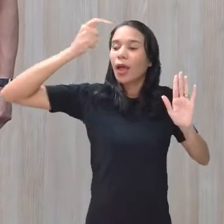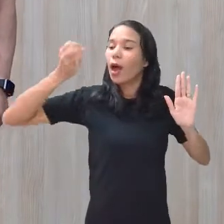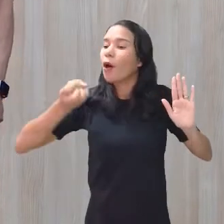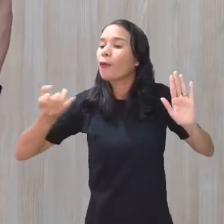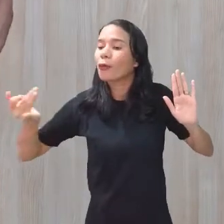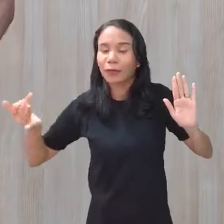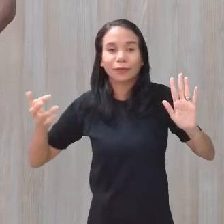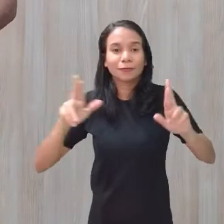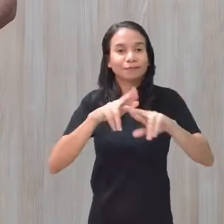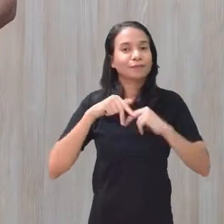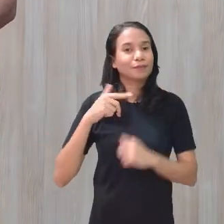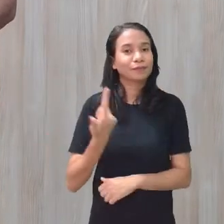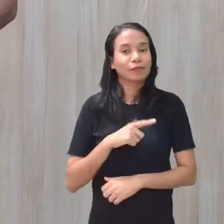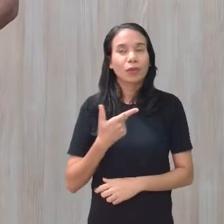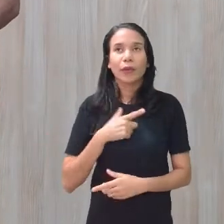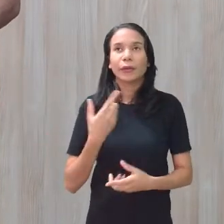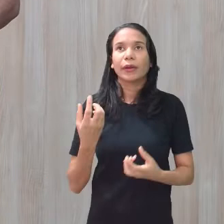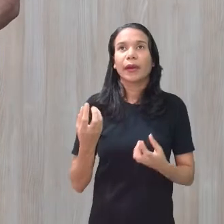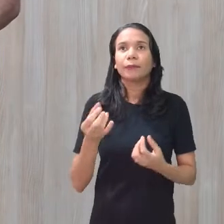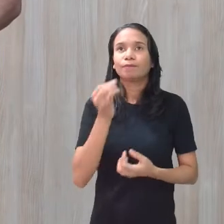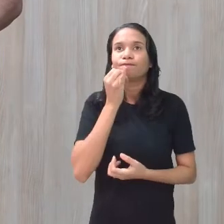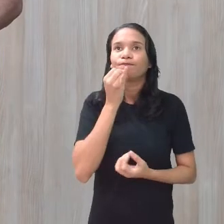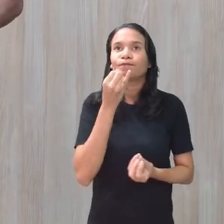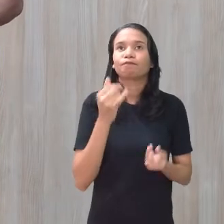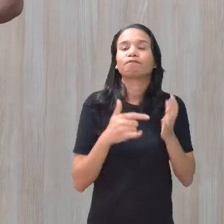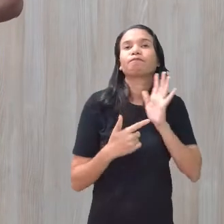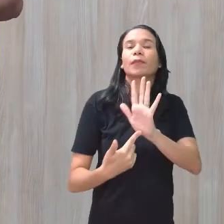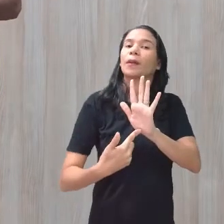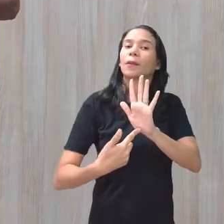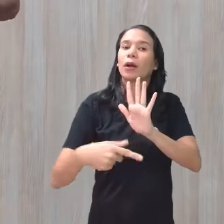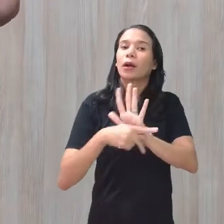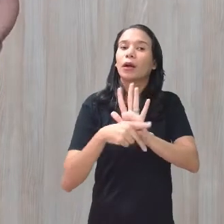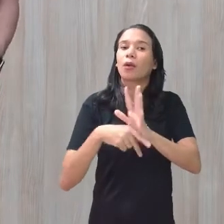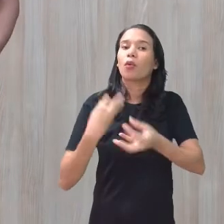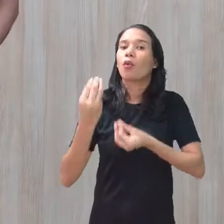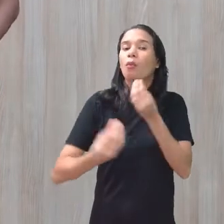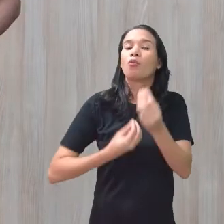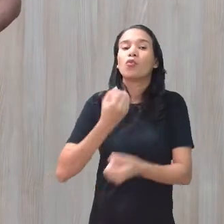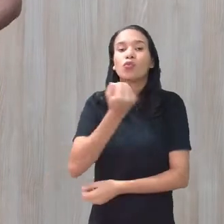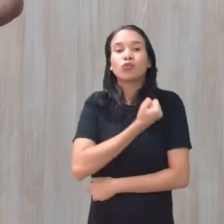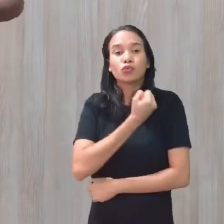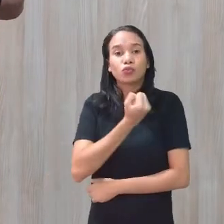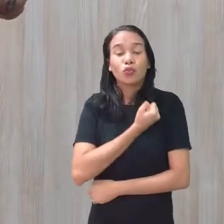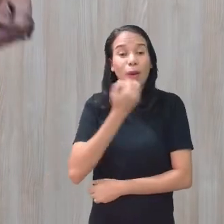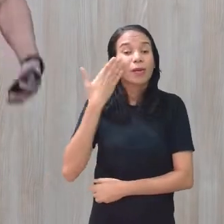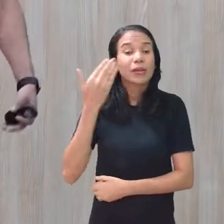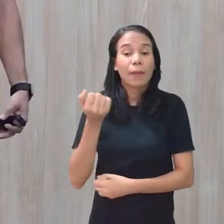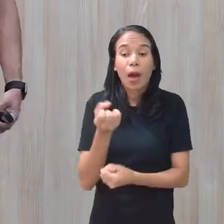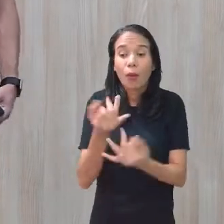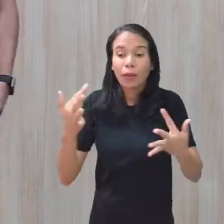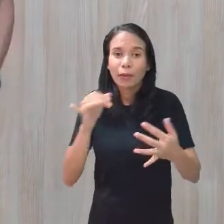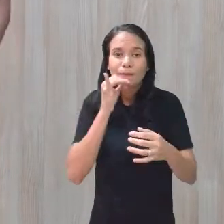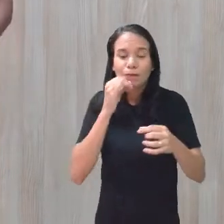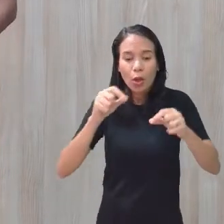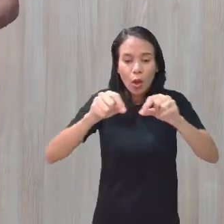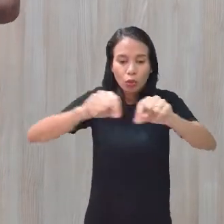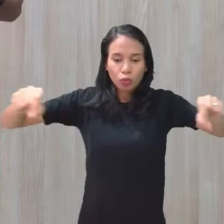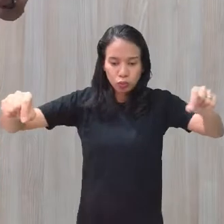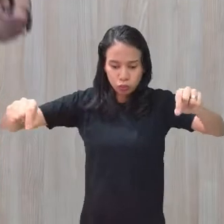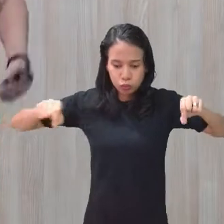contar. Então, eles não tinham como expressar em forma de números a medida do terreno